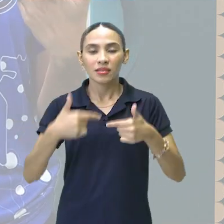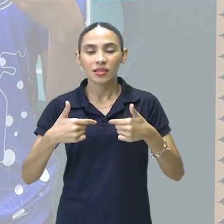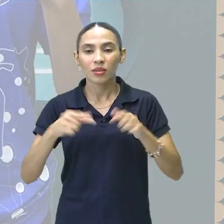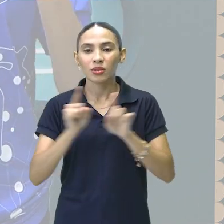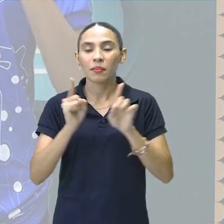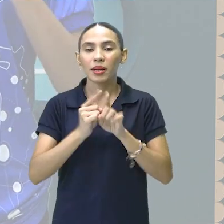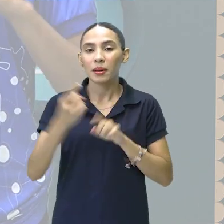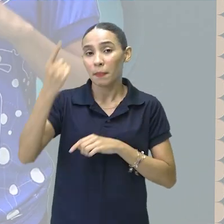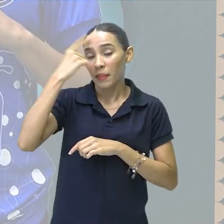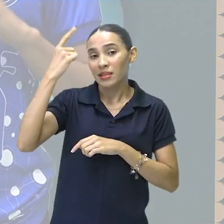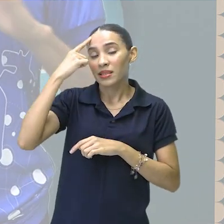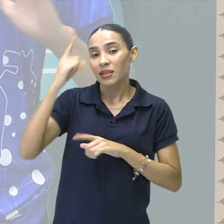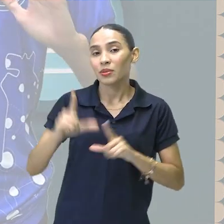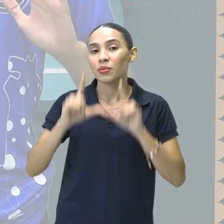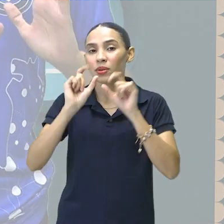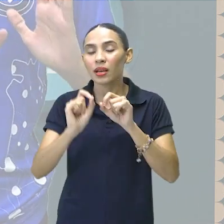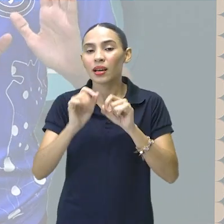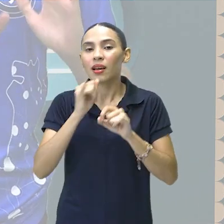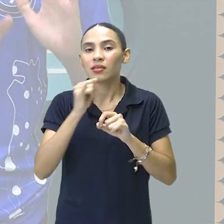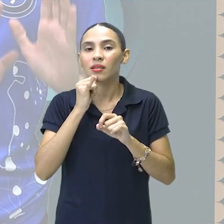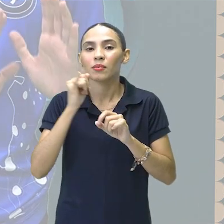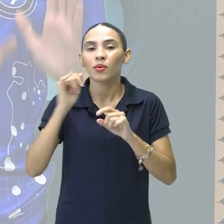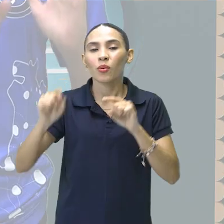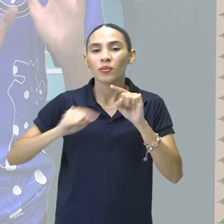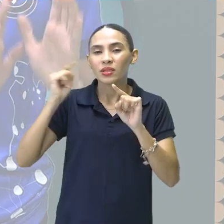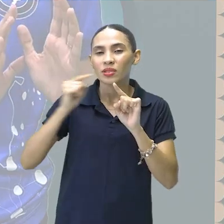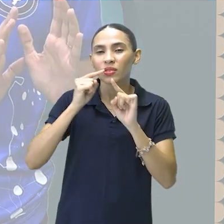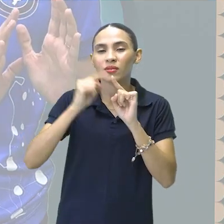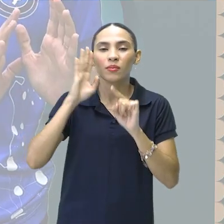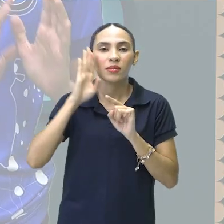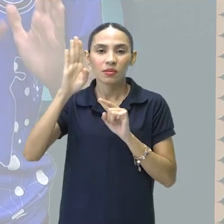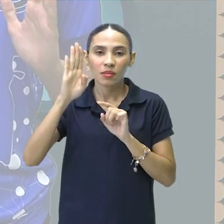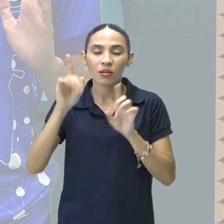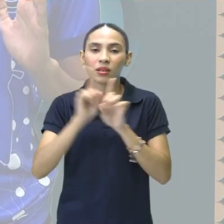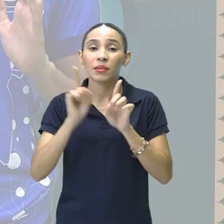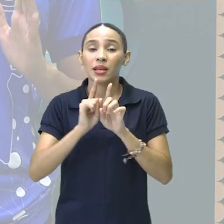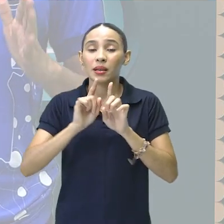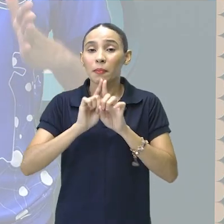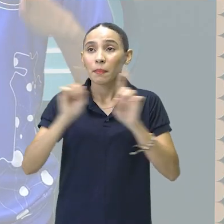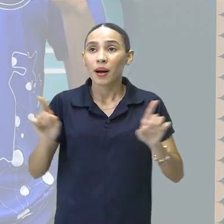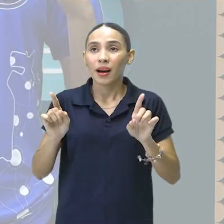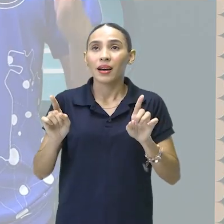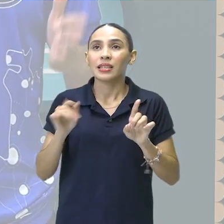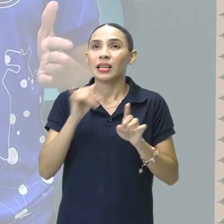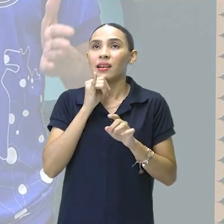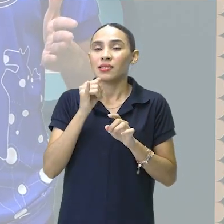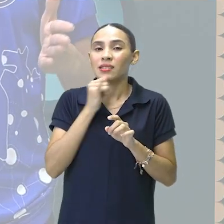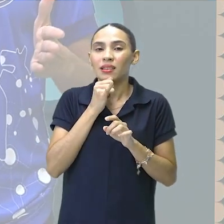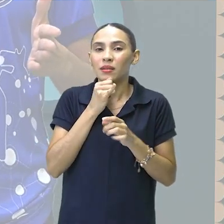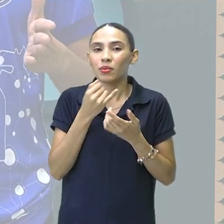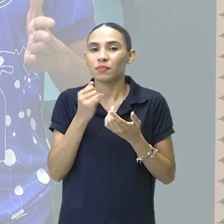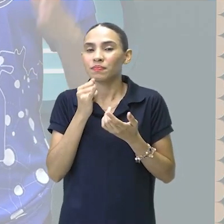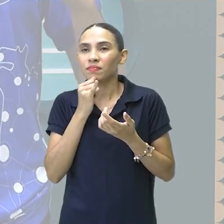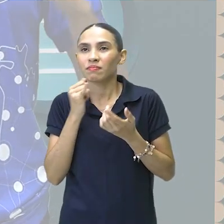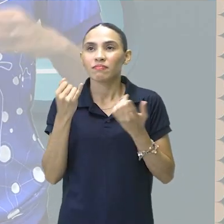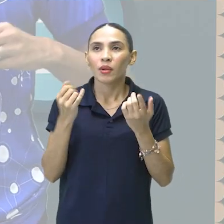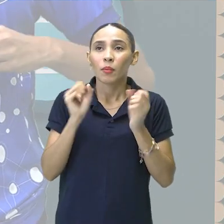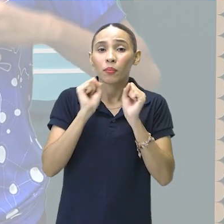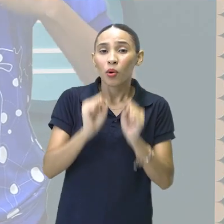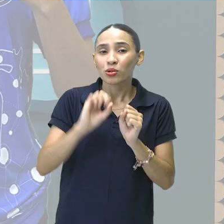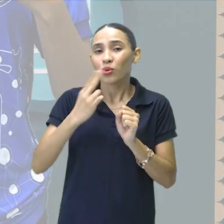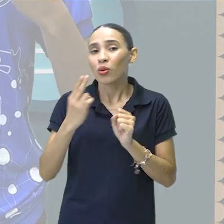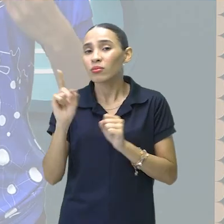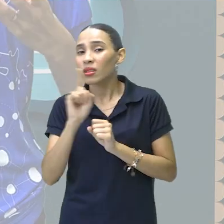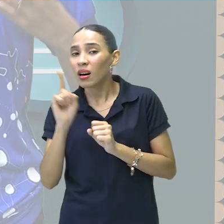manifestar, pensando ali no nosso objetivo principal, mas sem ficar se colocando em caixinhas,